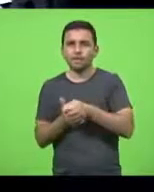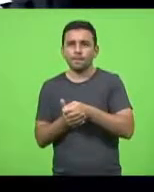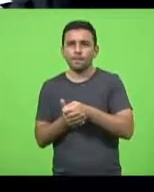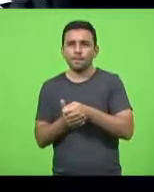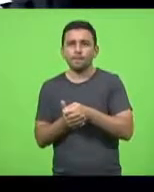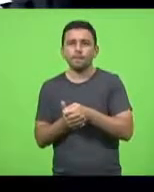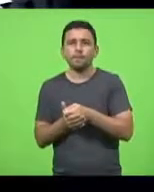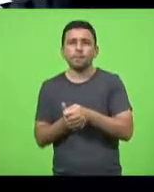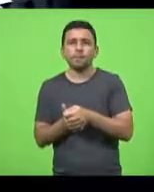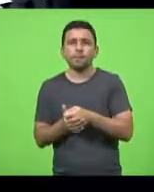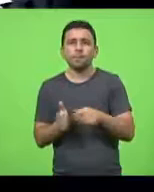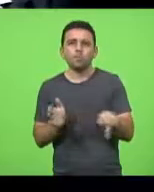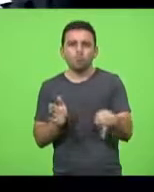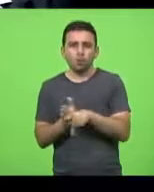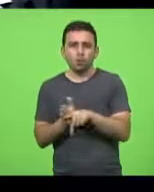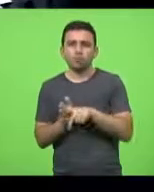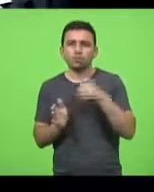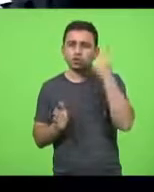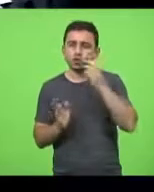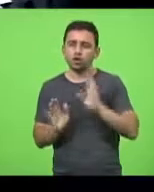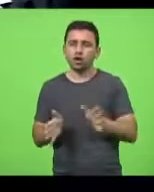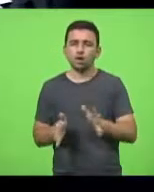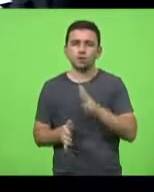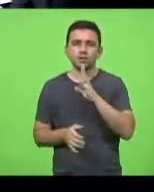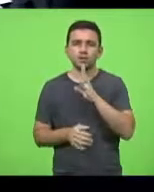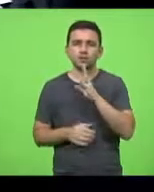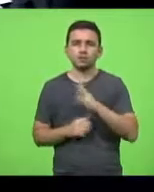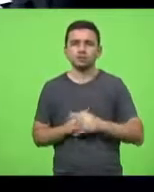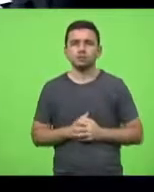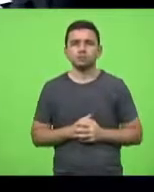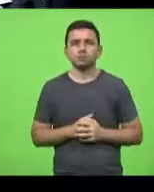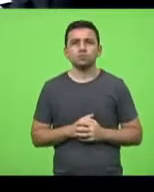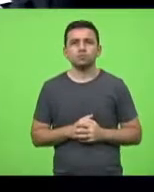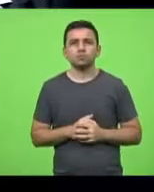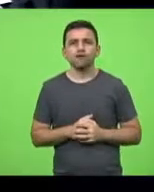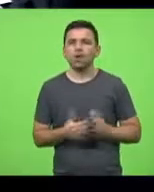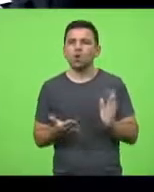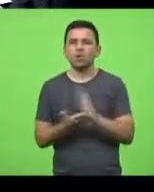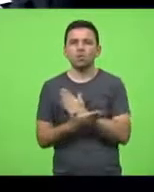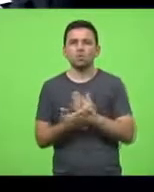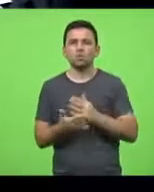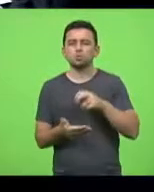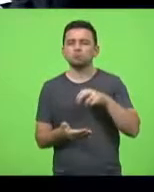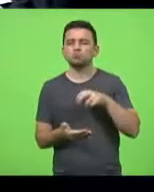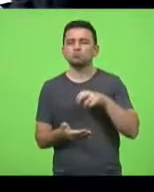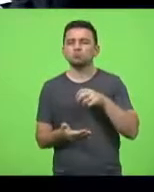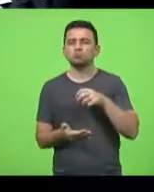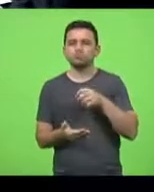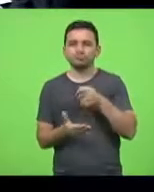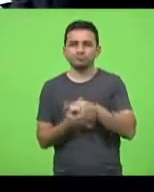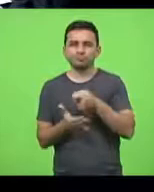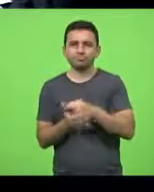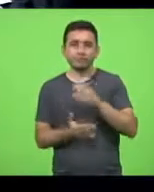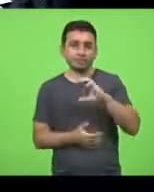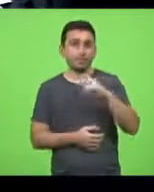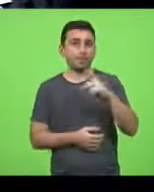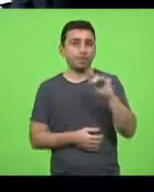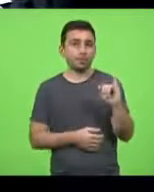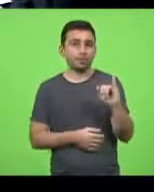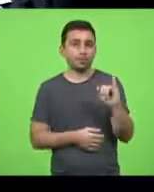dos deputados já é conhecida. E mais, sentenças que a gente viu que foram feitas lá na CPI,